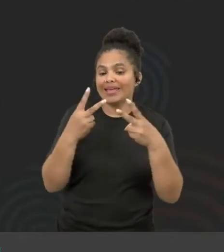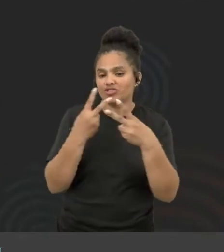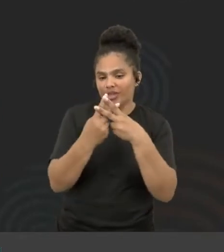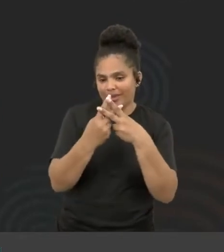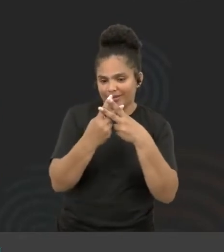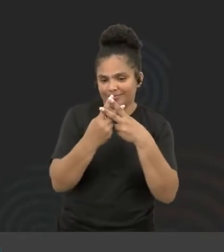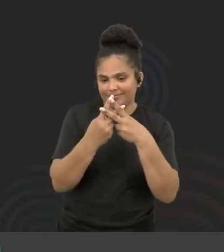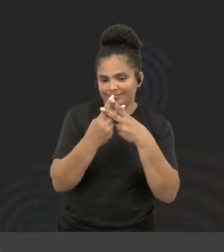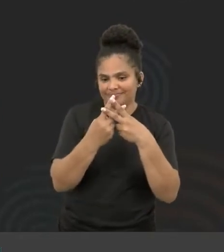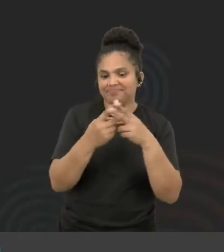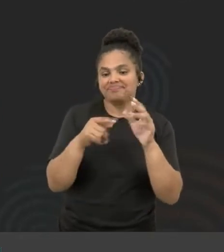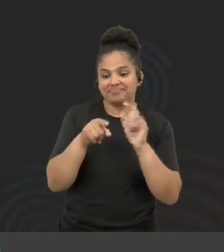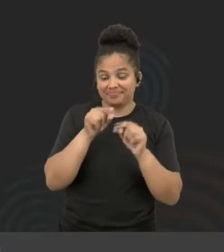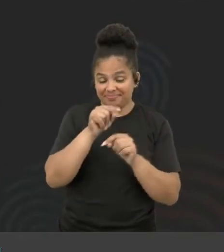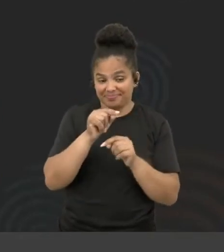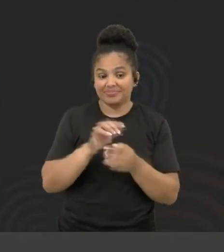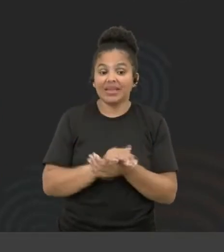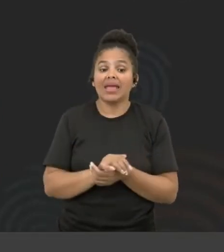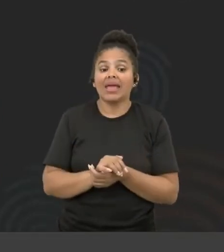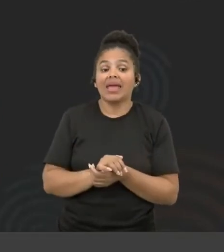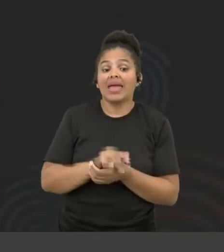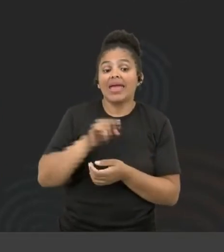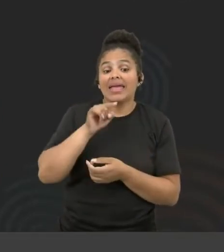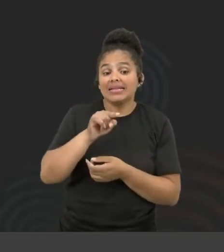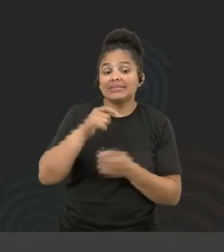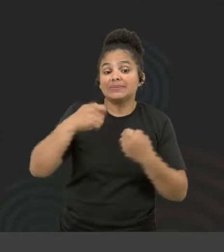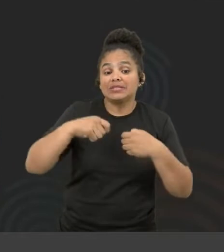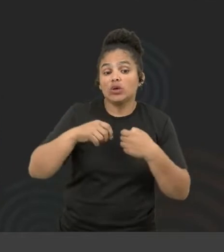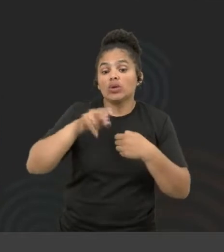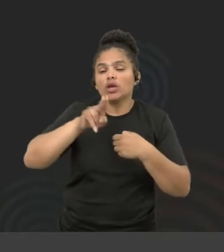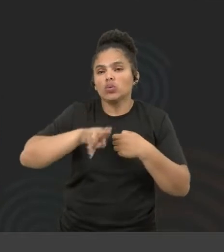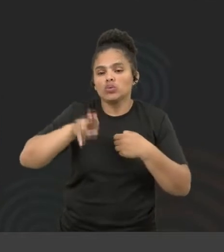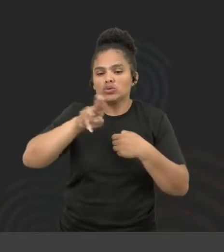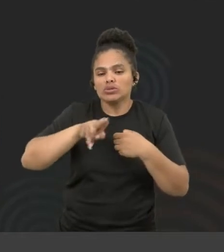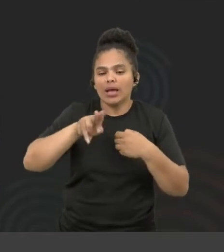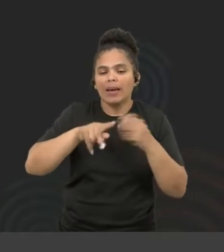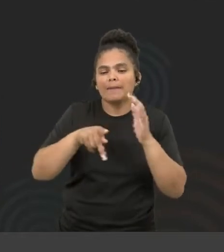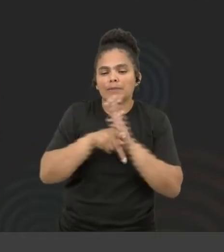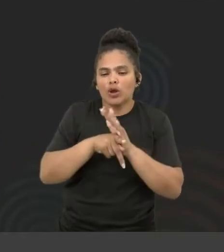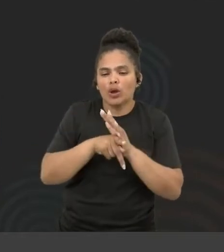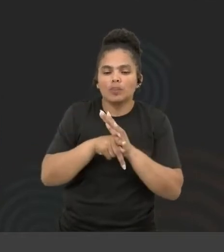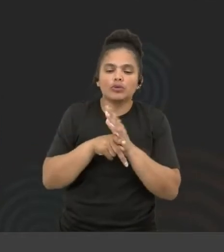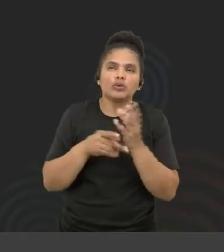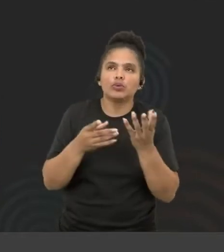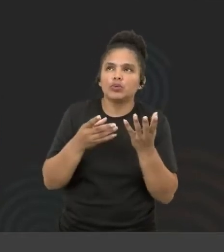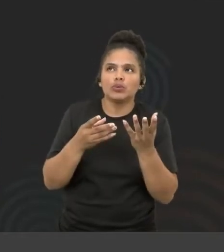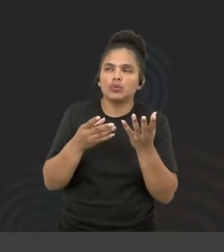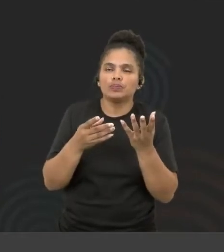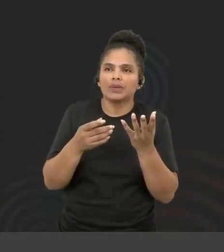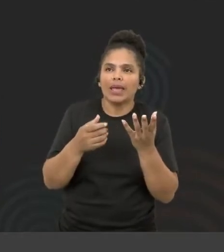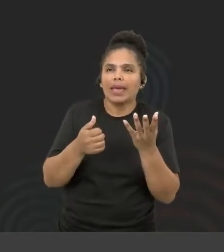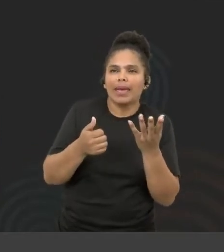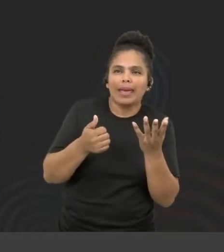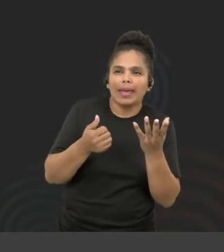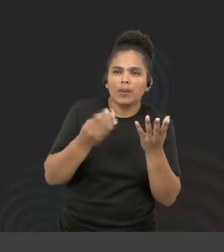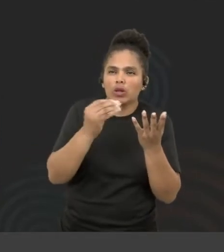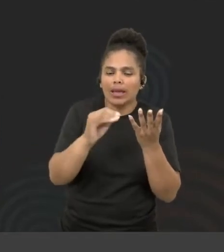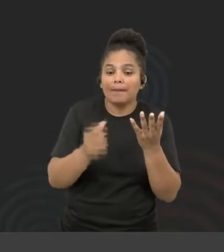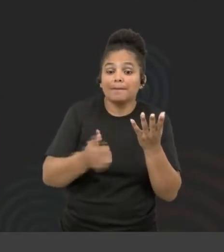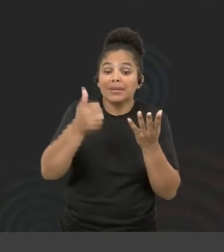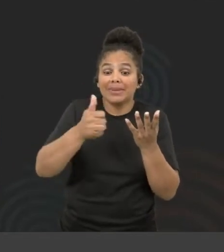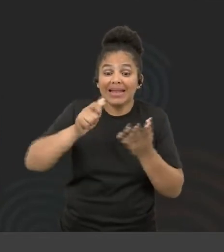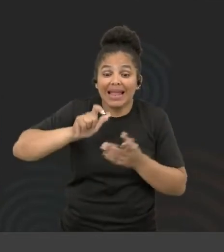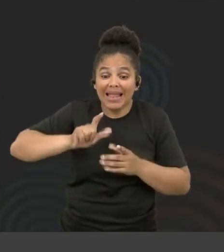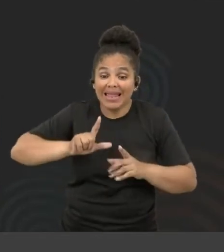coisa, hashtag, tentar utilizar o que a gente chama de camel case, ou seja, você colocar a primeira